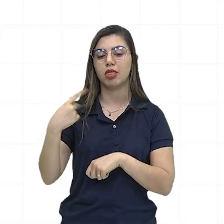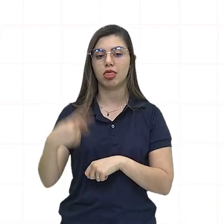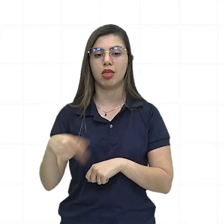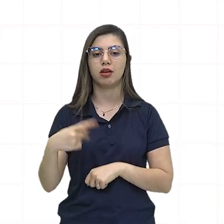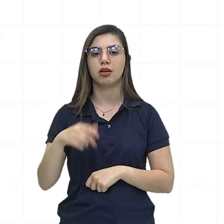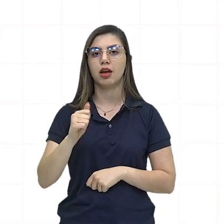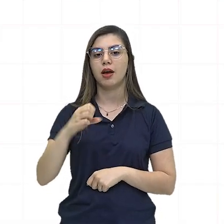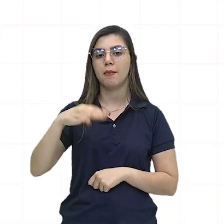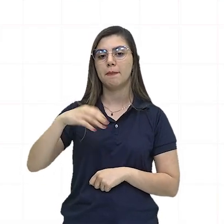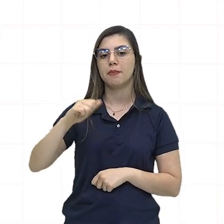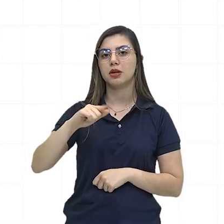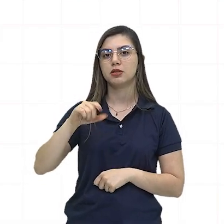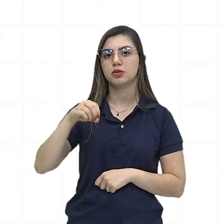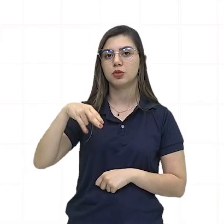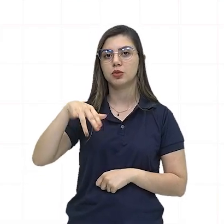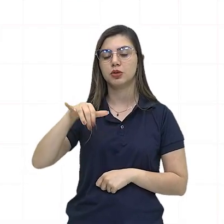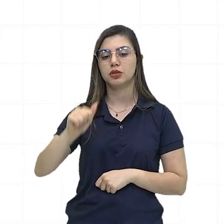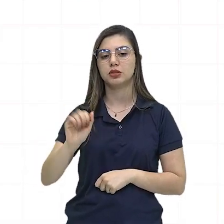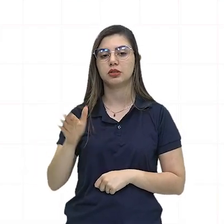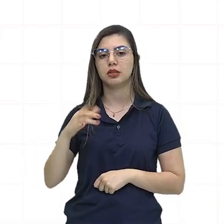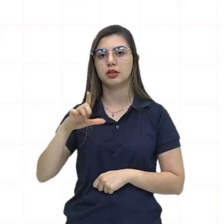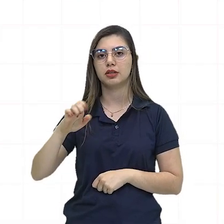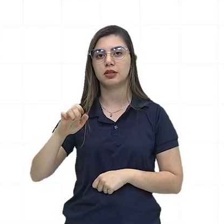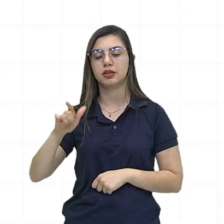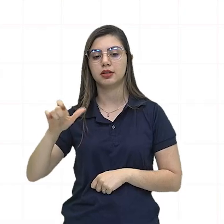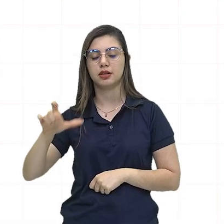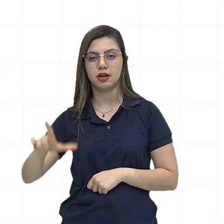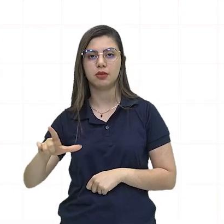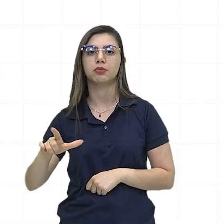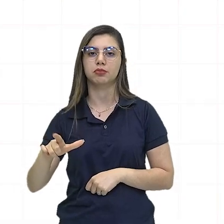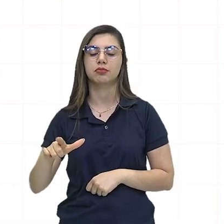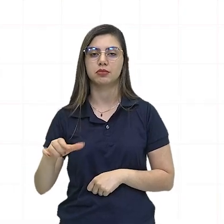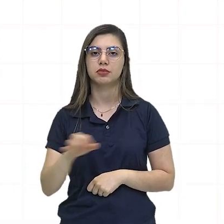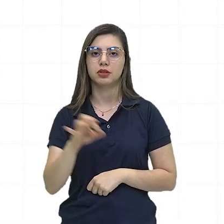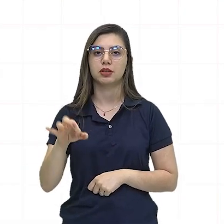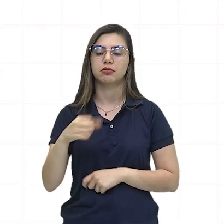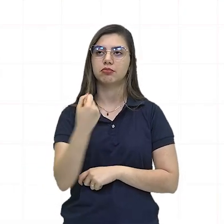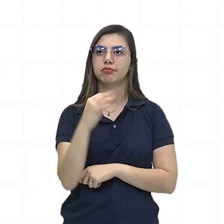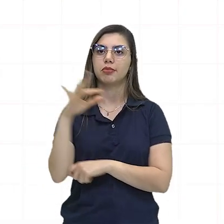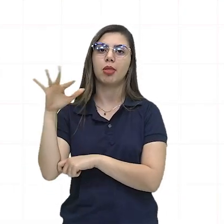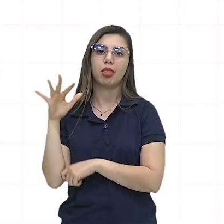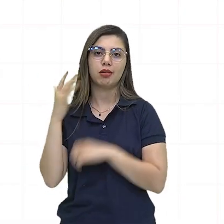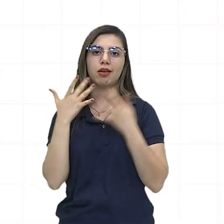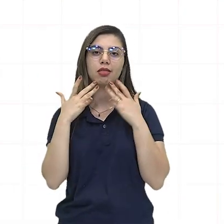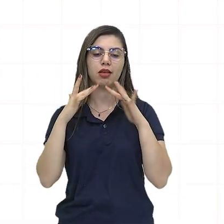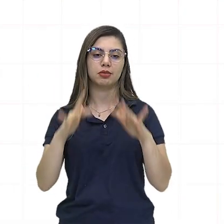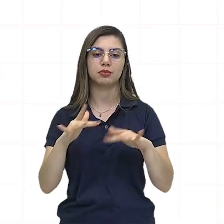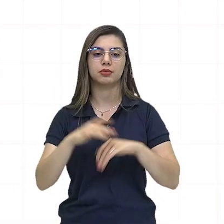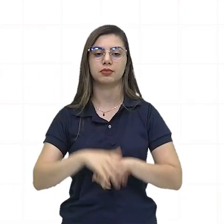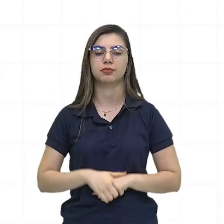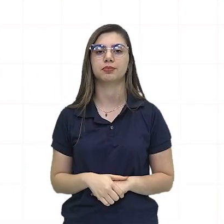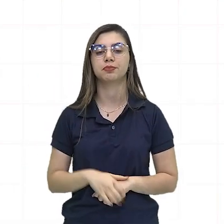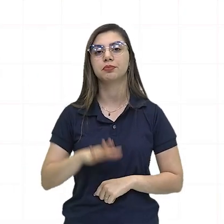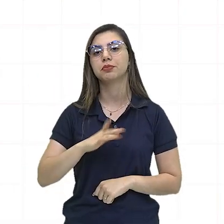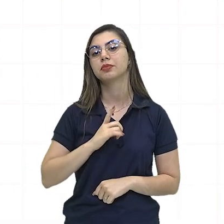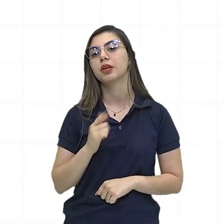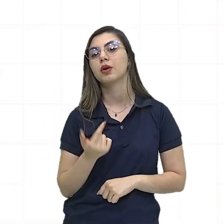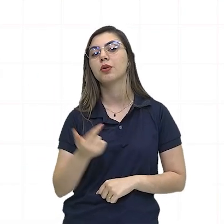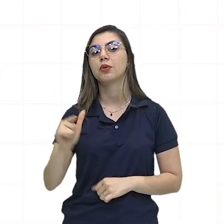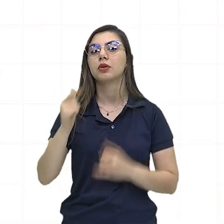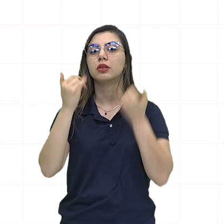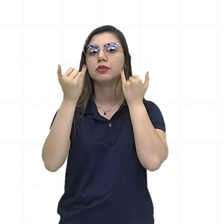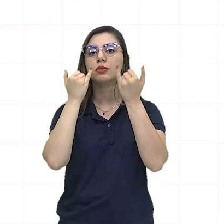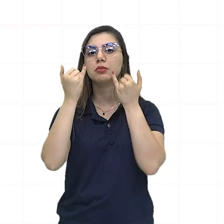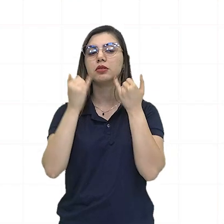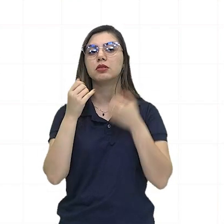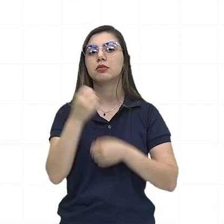legal, incluindo ali as matas e as florestas naturais. Um outro dado é que